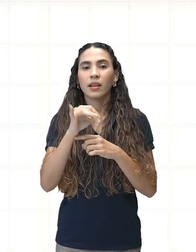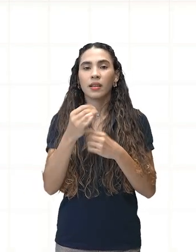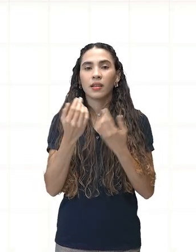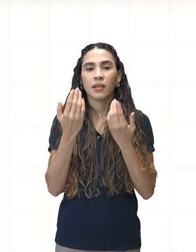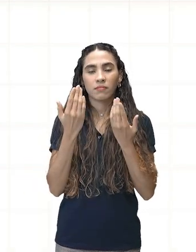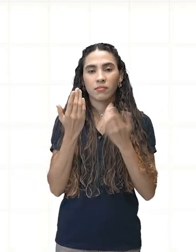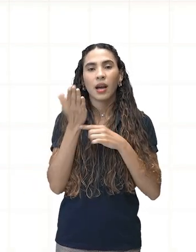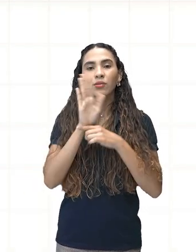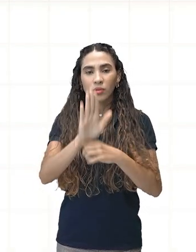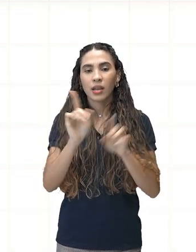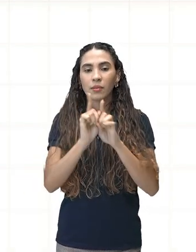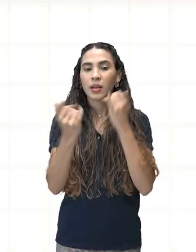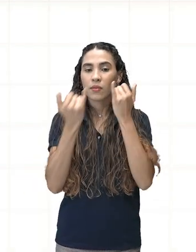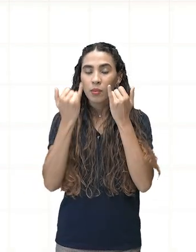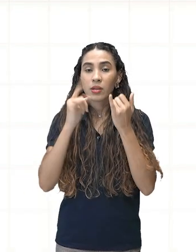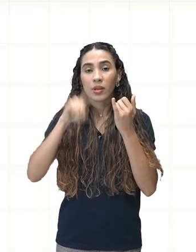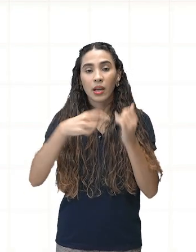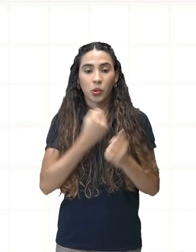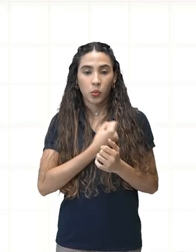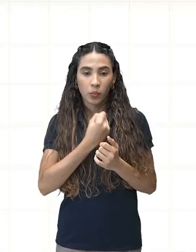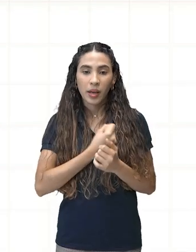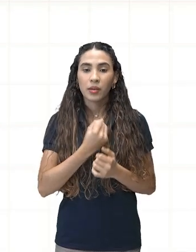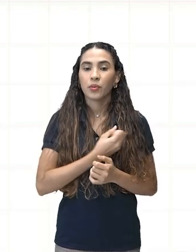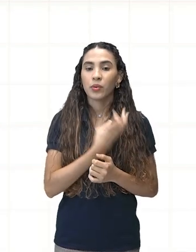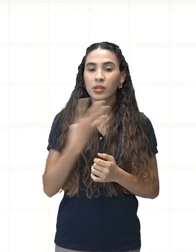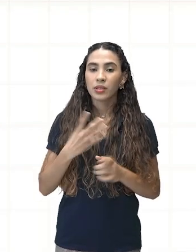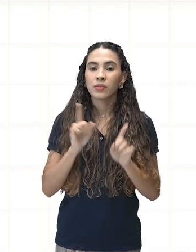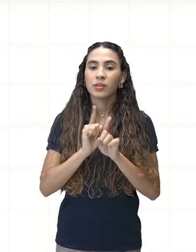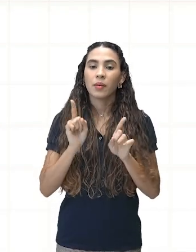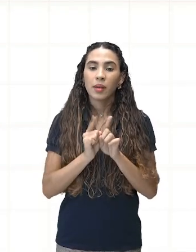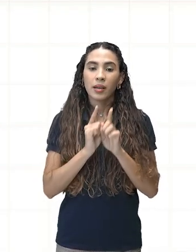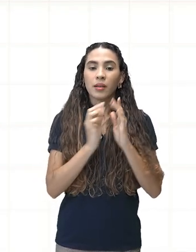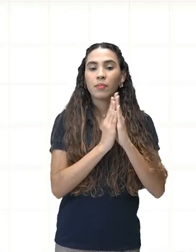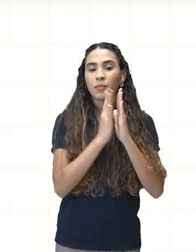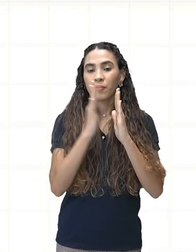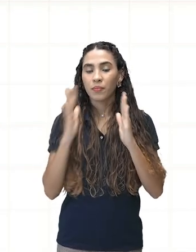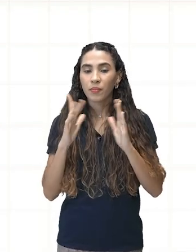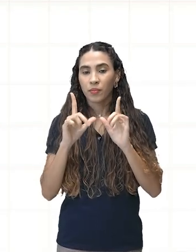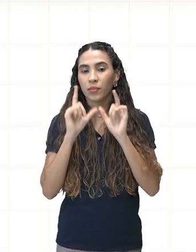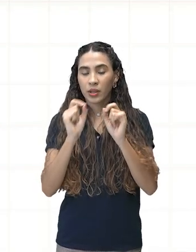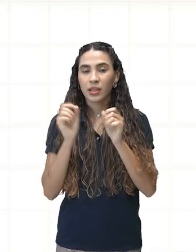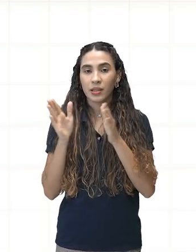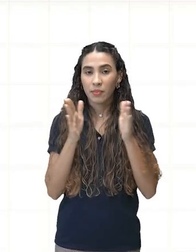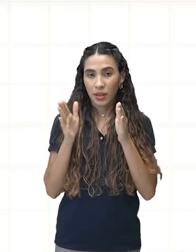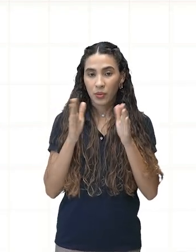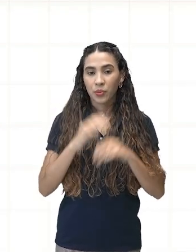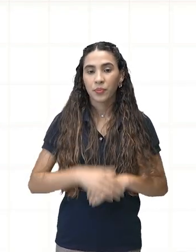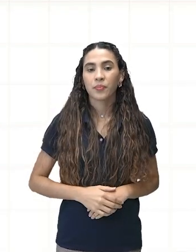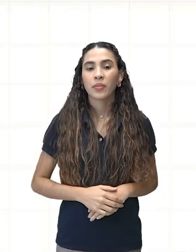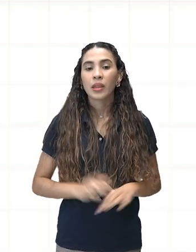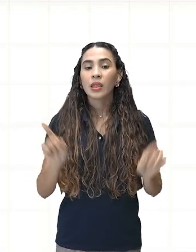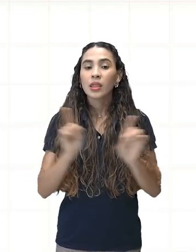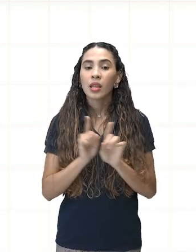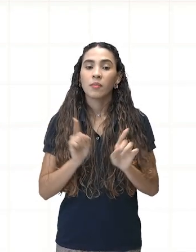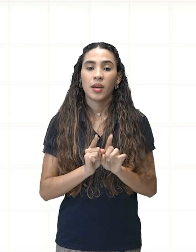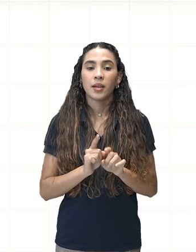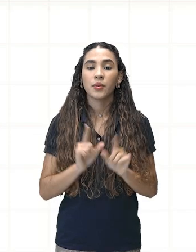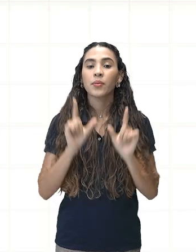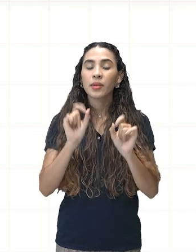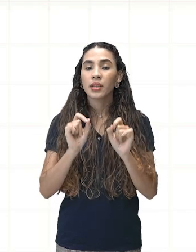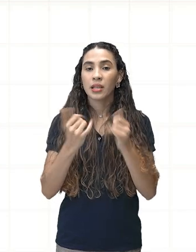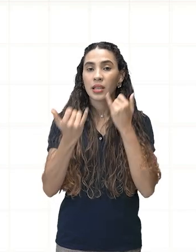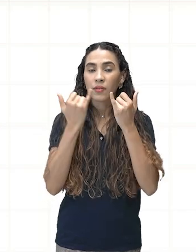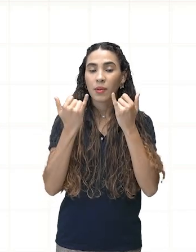visualizar esses dados que são numéricos, são quantitativos, ao longo de um determinado tempo. Ele também torna